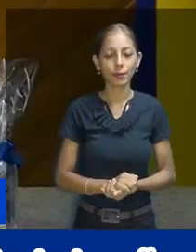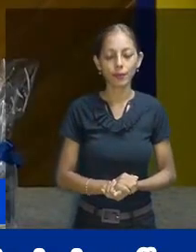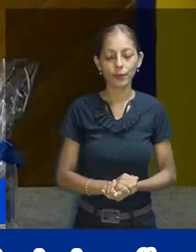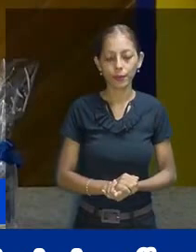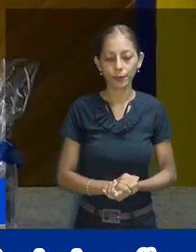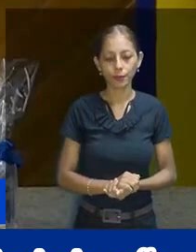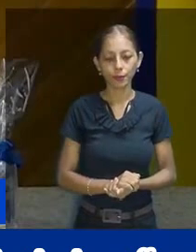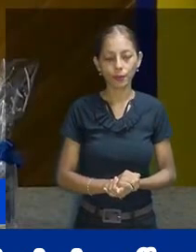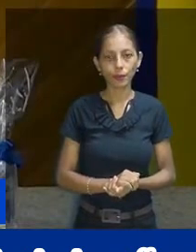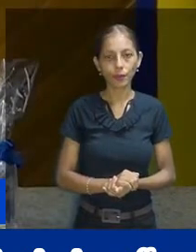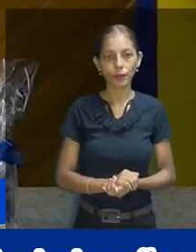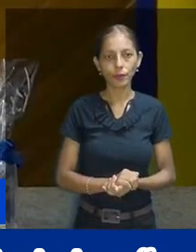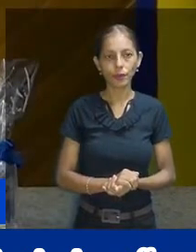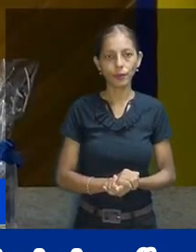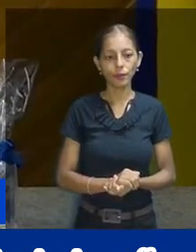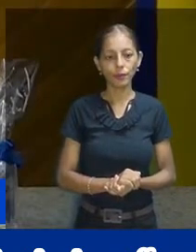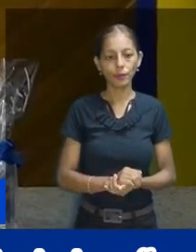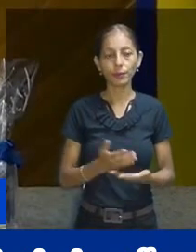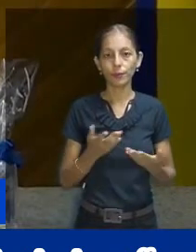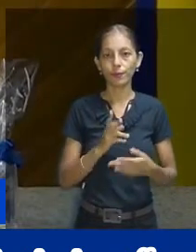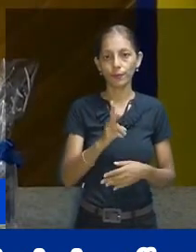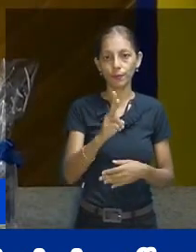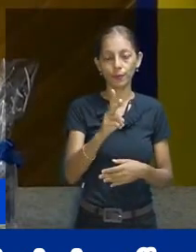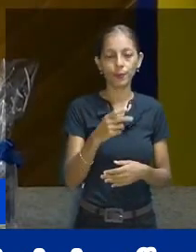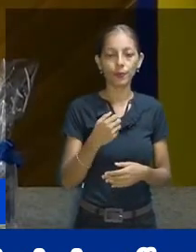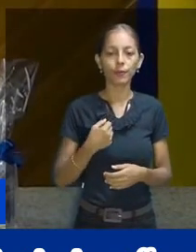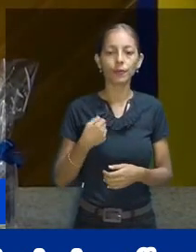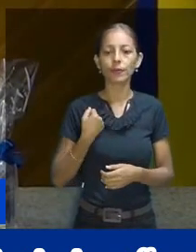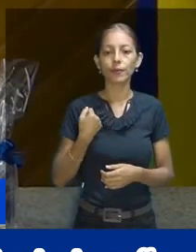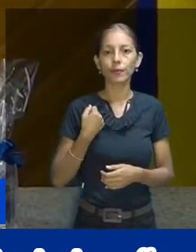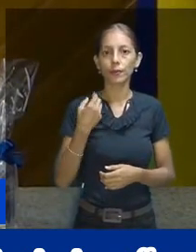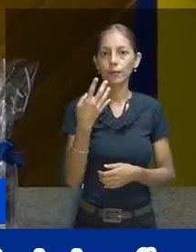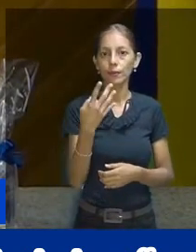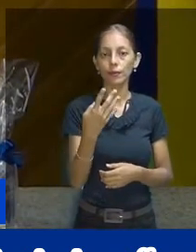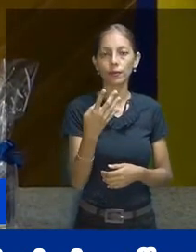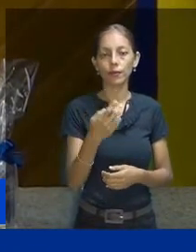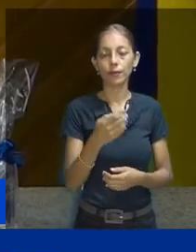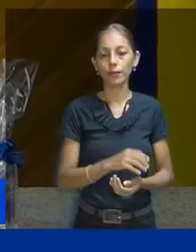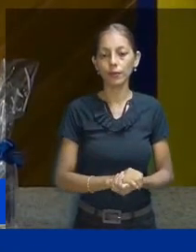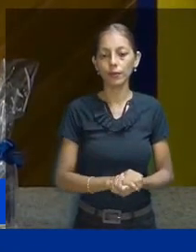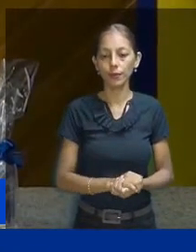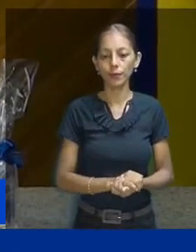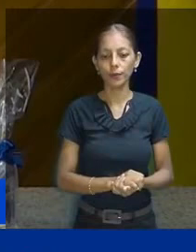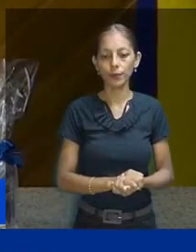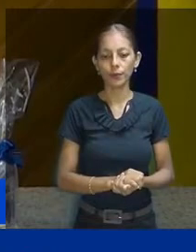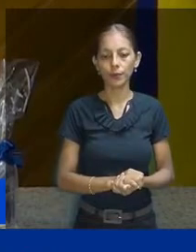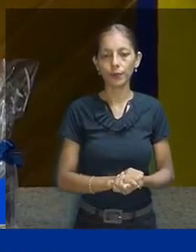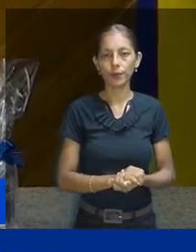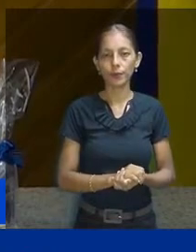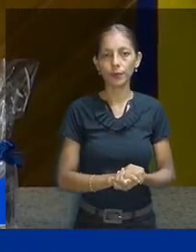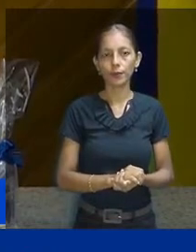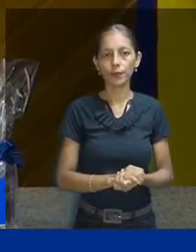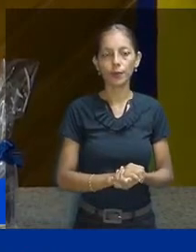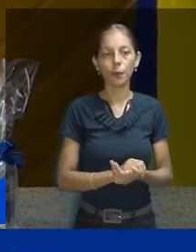Então, vamos lá, em mesa, o item 4 da pauta é o embargo de declaração na prestação de contas